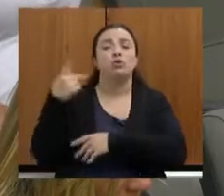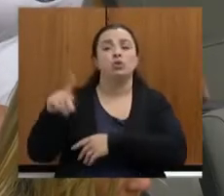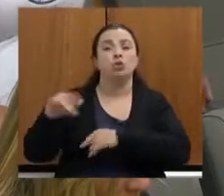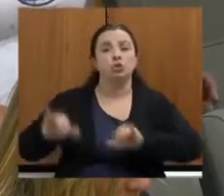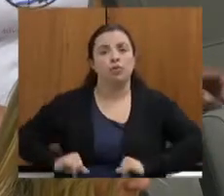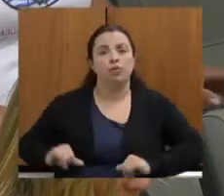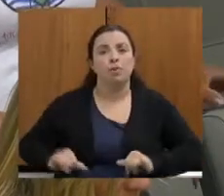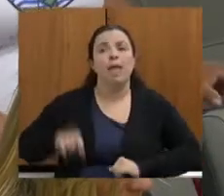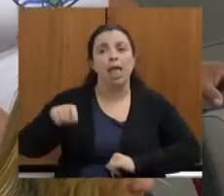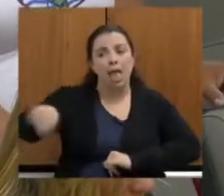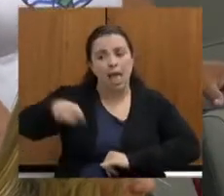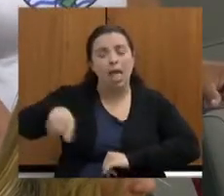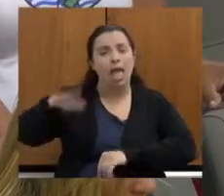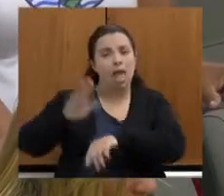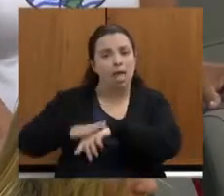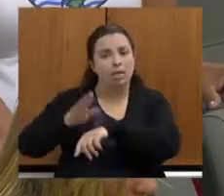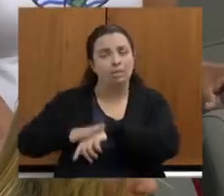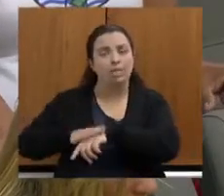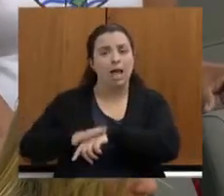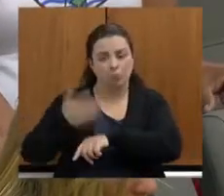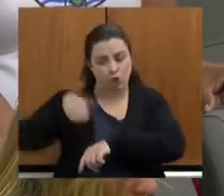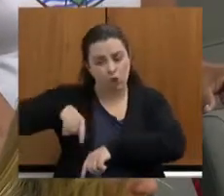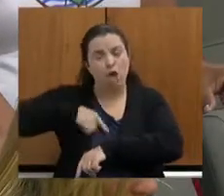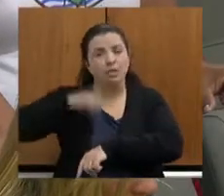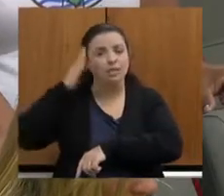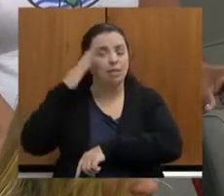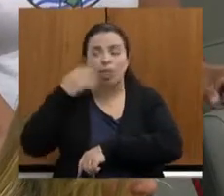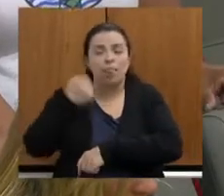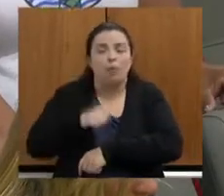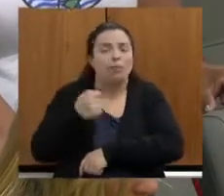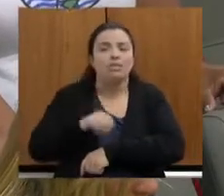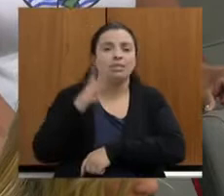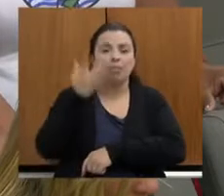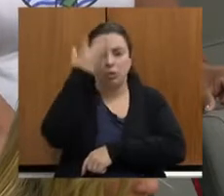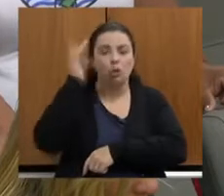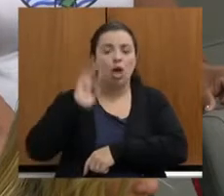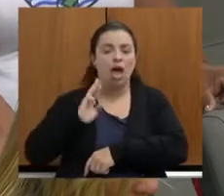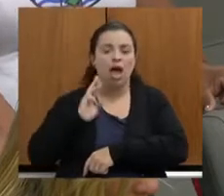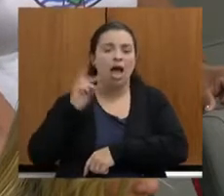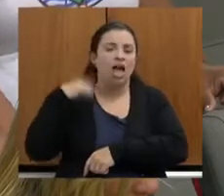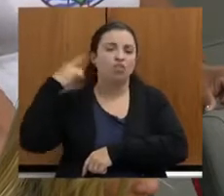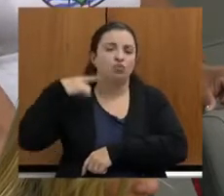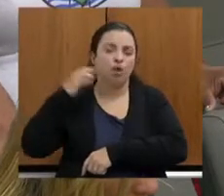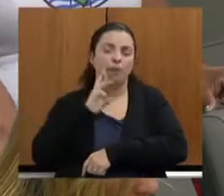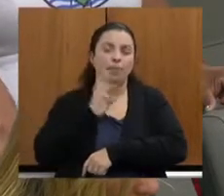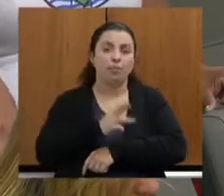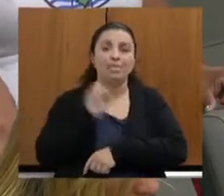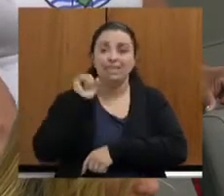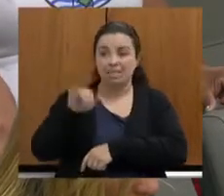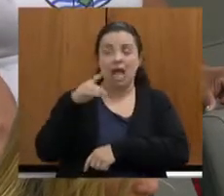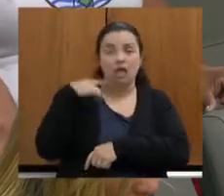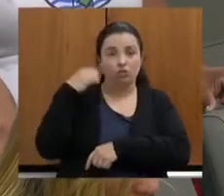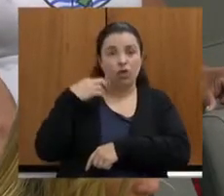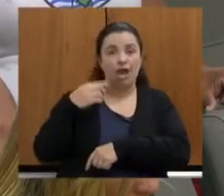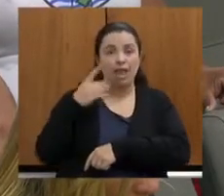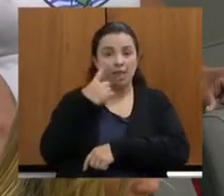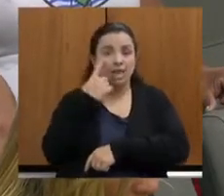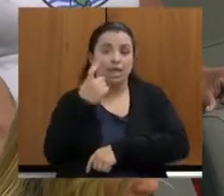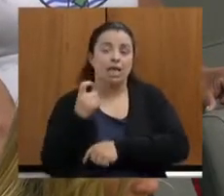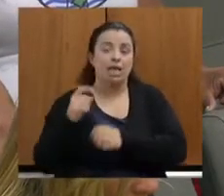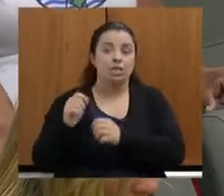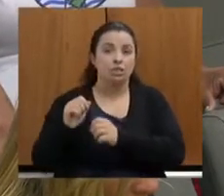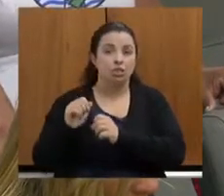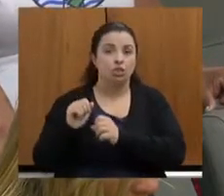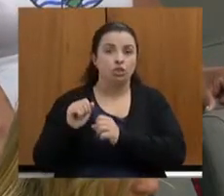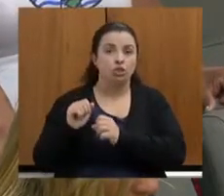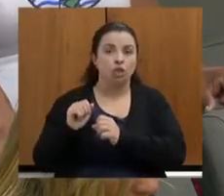sabe o que ele passa não precisa porque se os advogados tivesse interesse realmente me ajudar o atingido não tinha